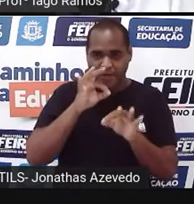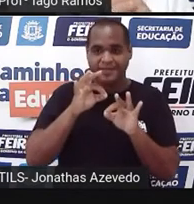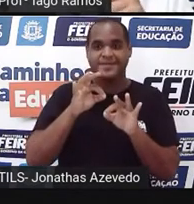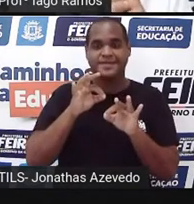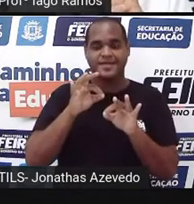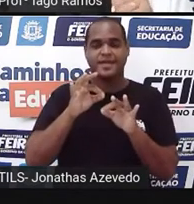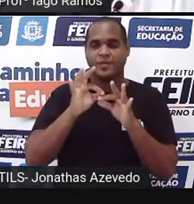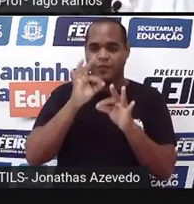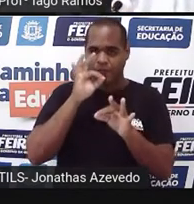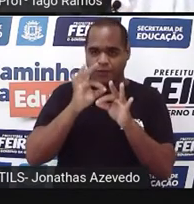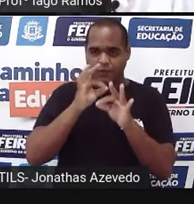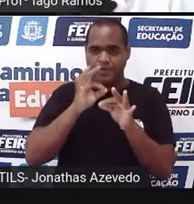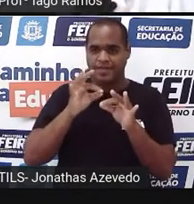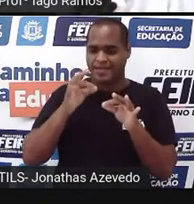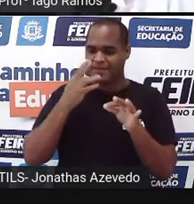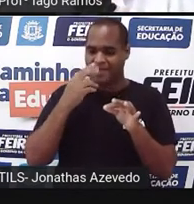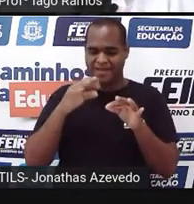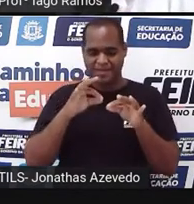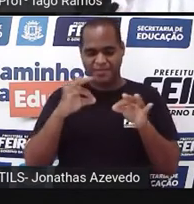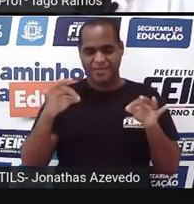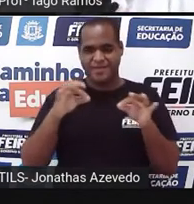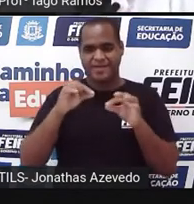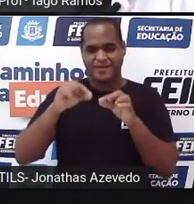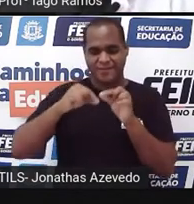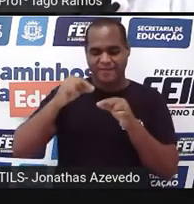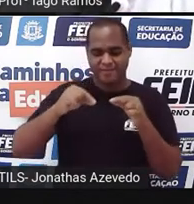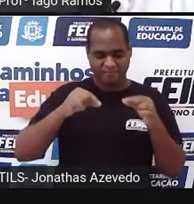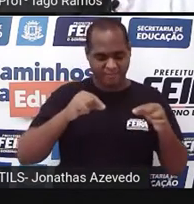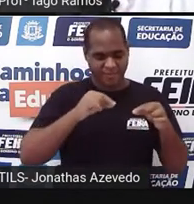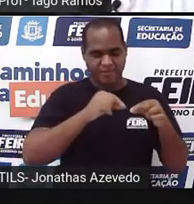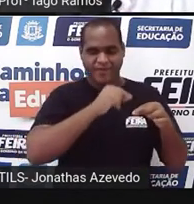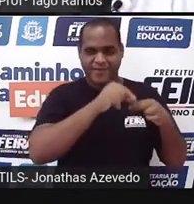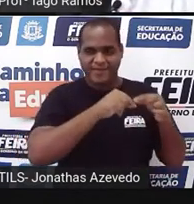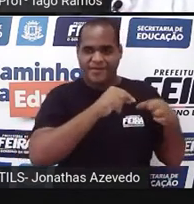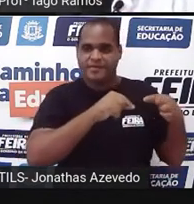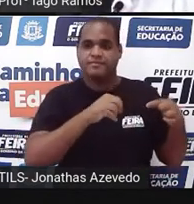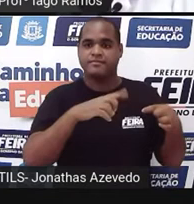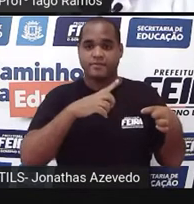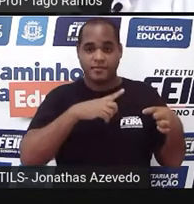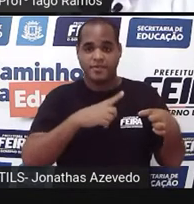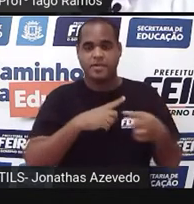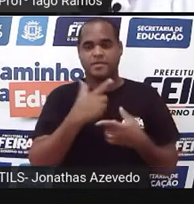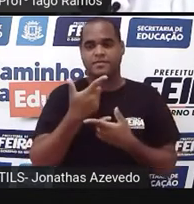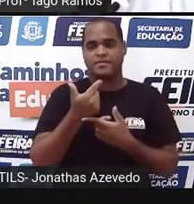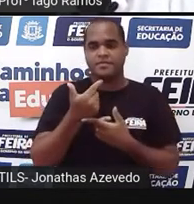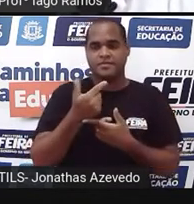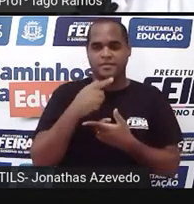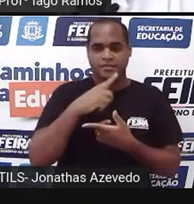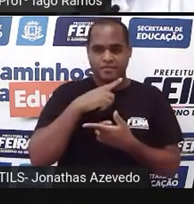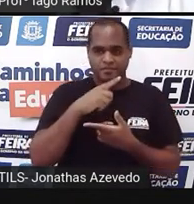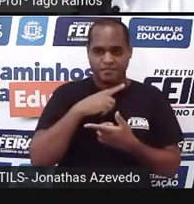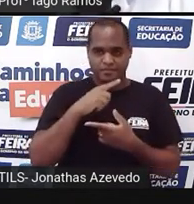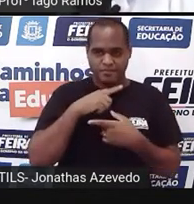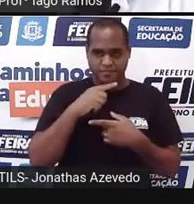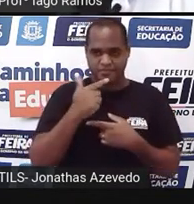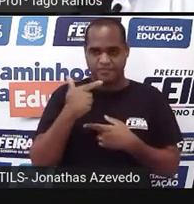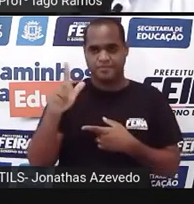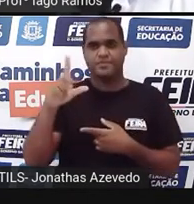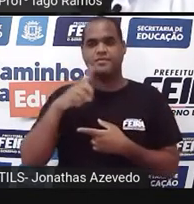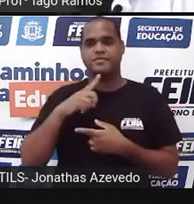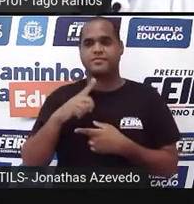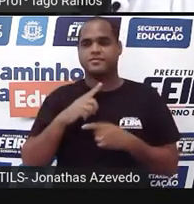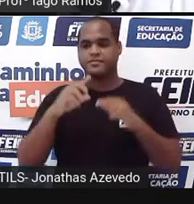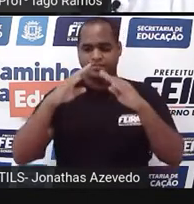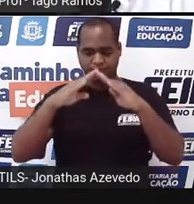bom E esses Canudos foram amarrados com barbantes e para esse cubo foram usados 12 Canudos E tem também uma